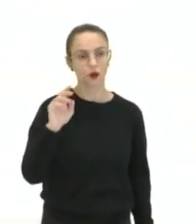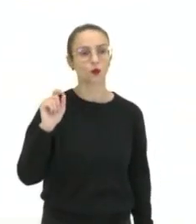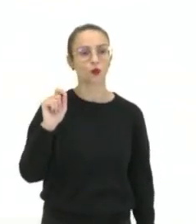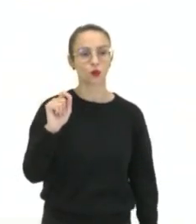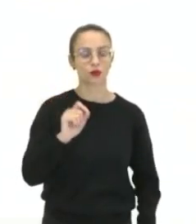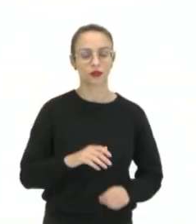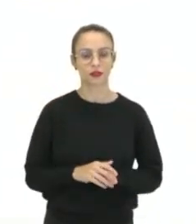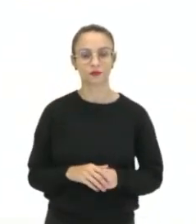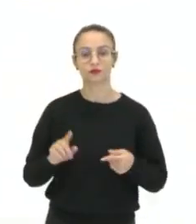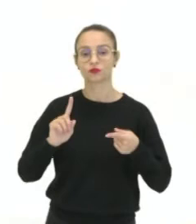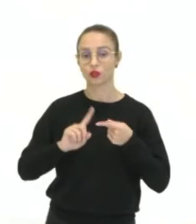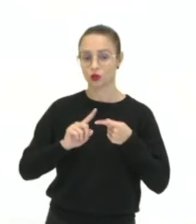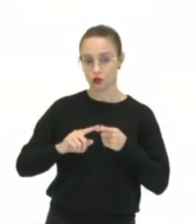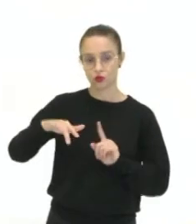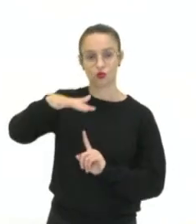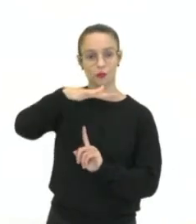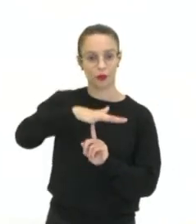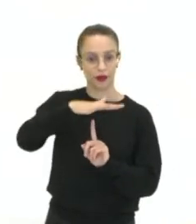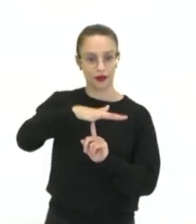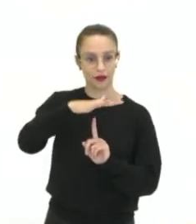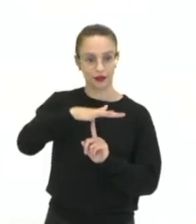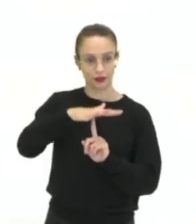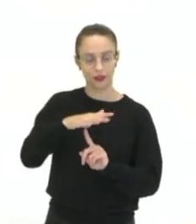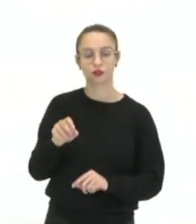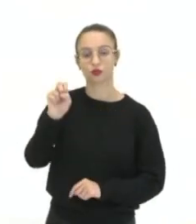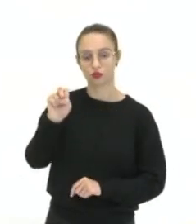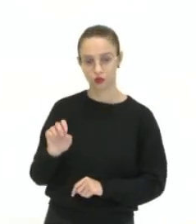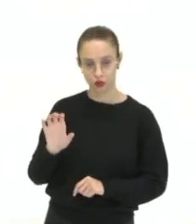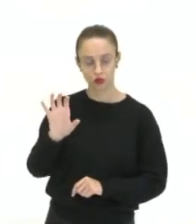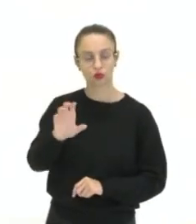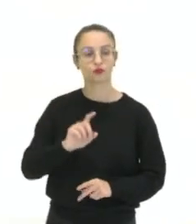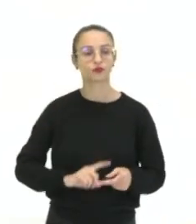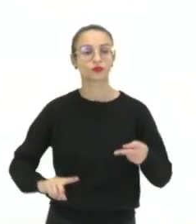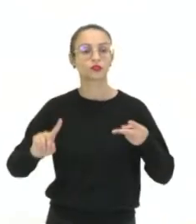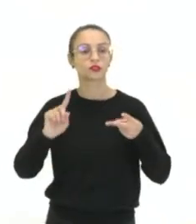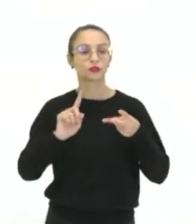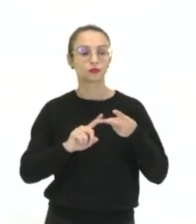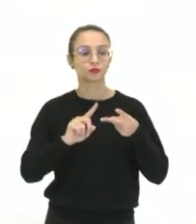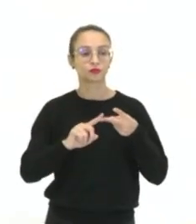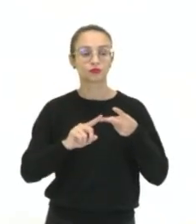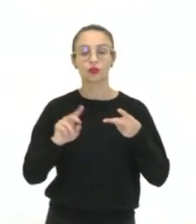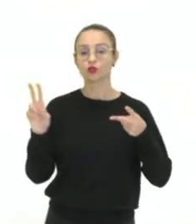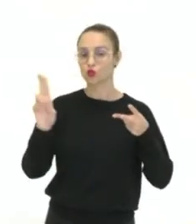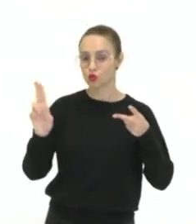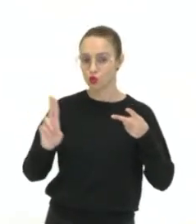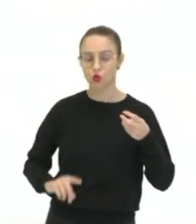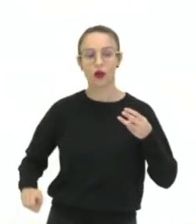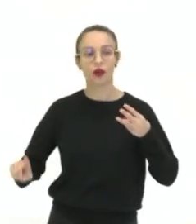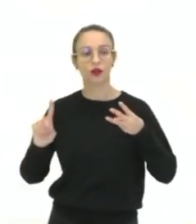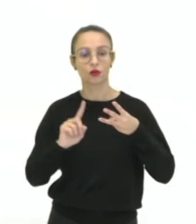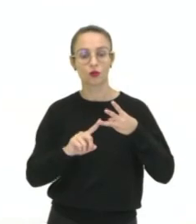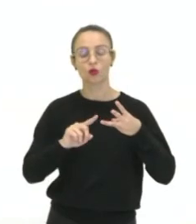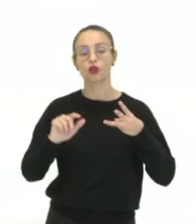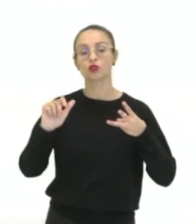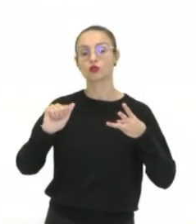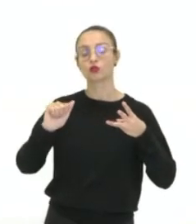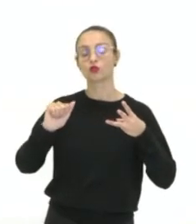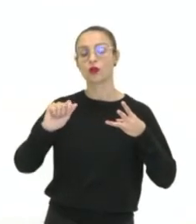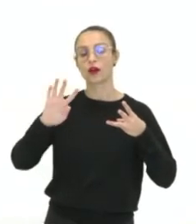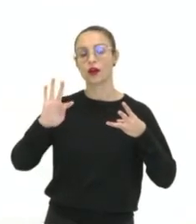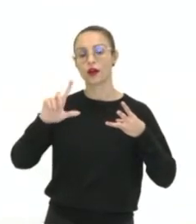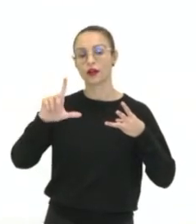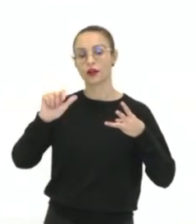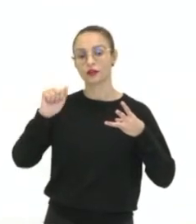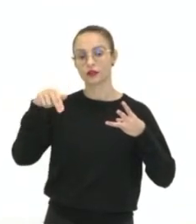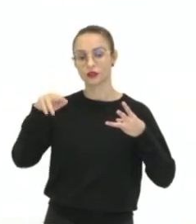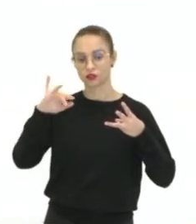a bacia do Paraná, que um pedaço dela está na região sul. Nós temos a bacia do Uruguai e do Atlântico Sul, que estão